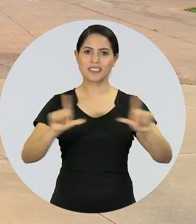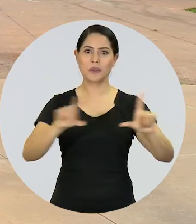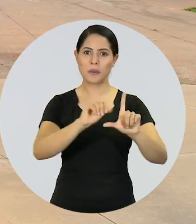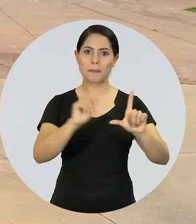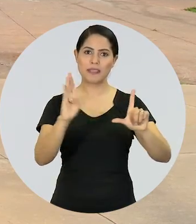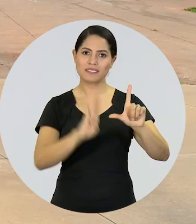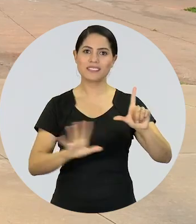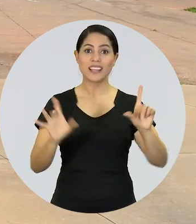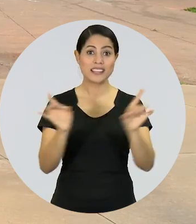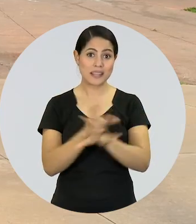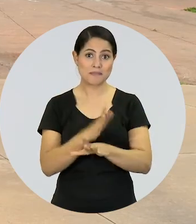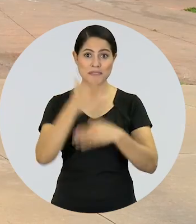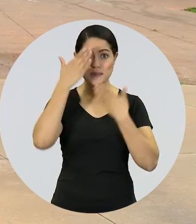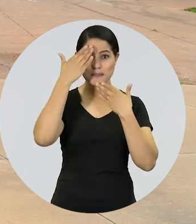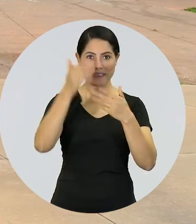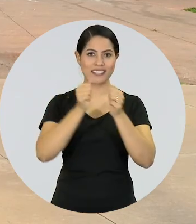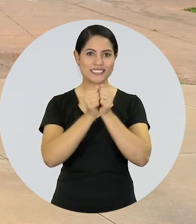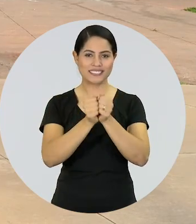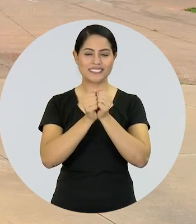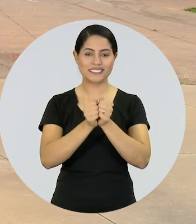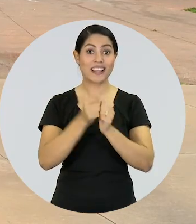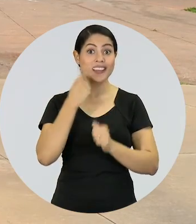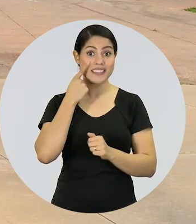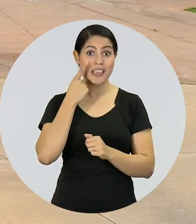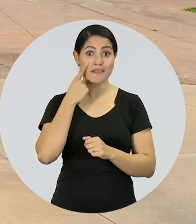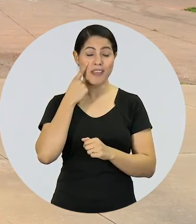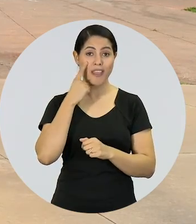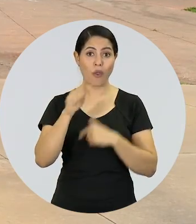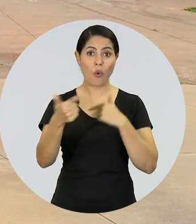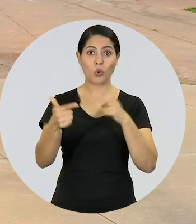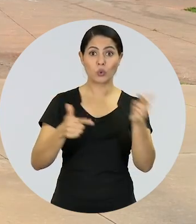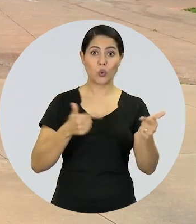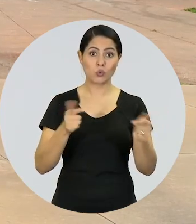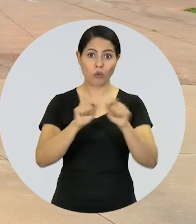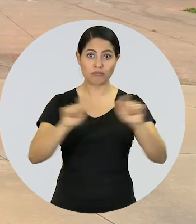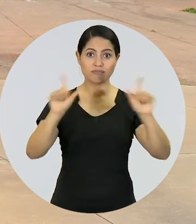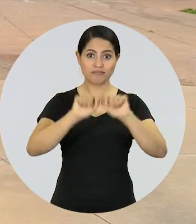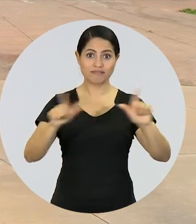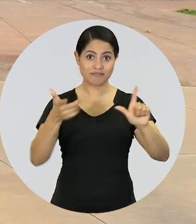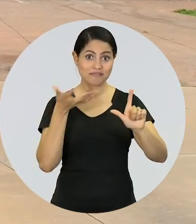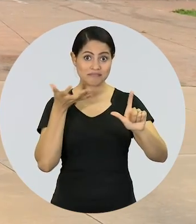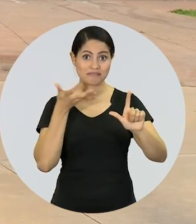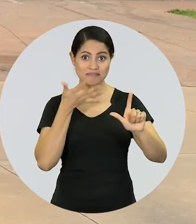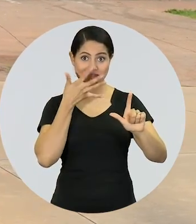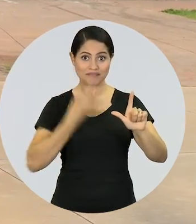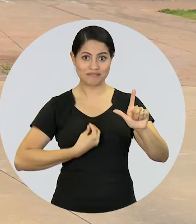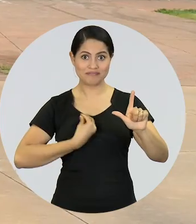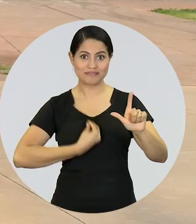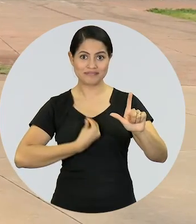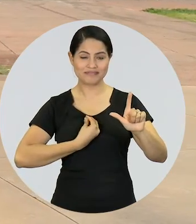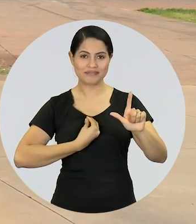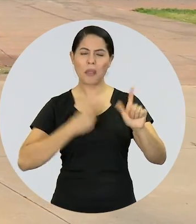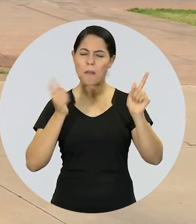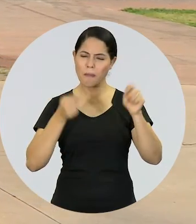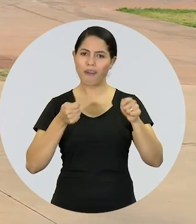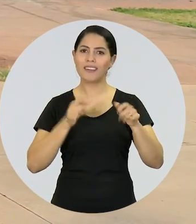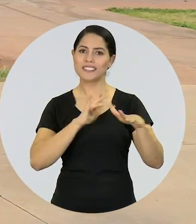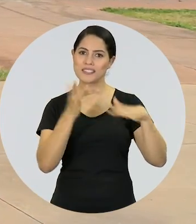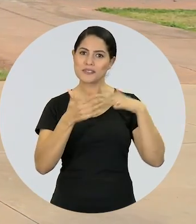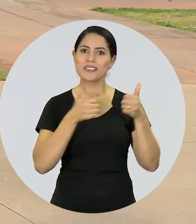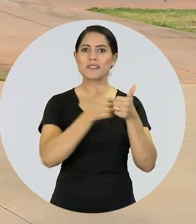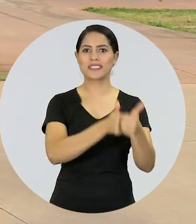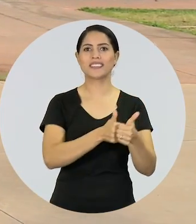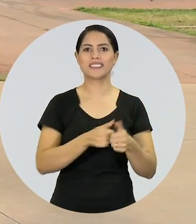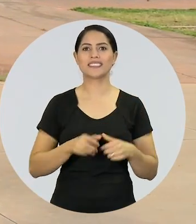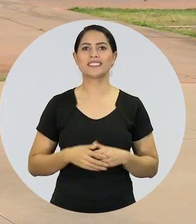este programa termina aqui. Obrigada por sua companhia. Quer conferir tudo que a Ordem dos Advogados do Brasil faz em tempo real? Segue